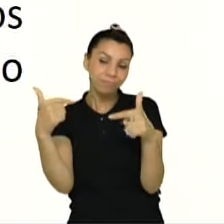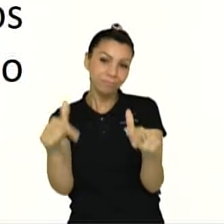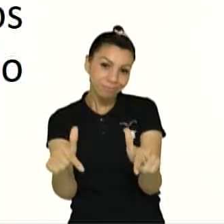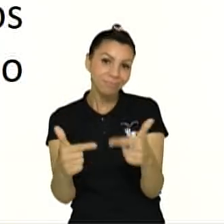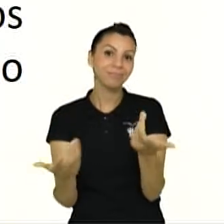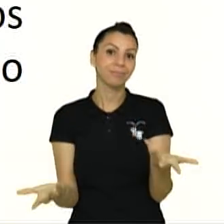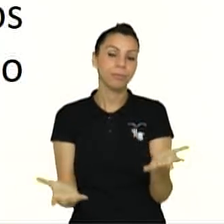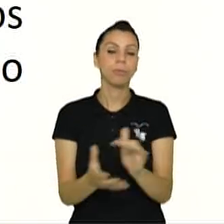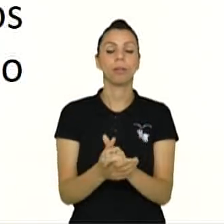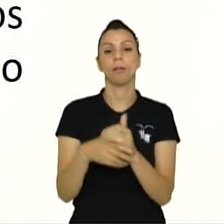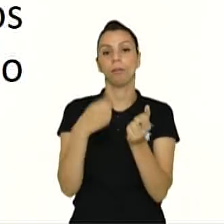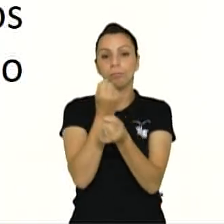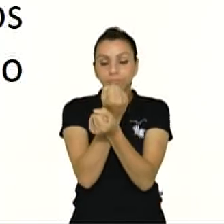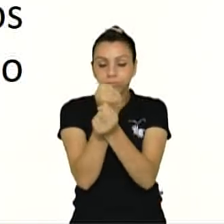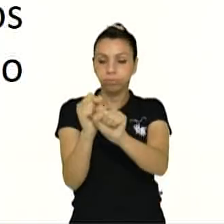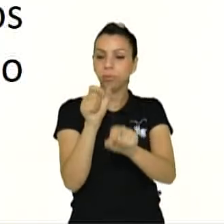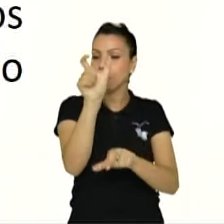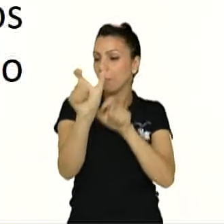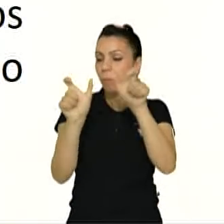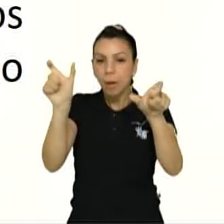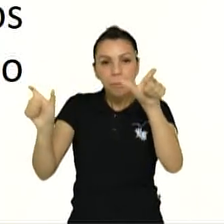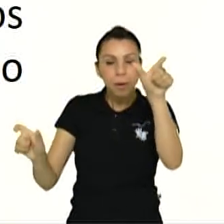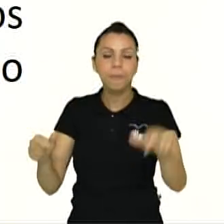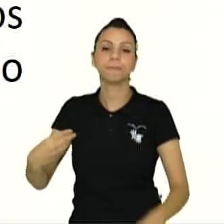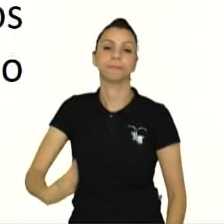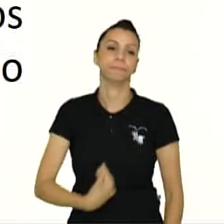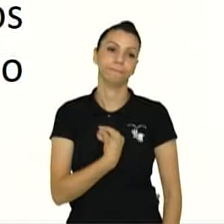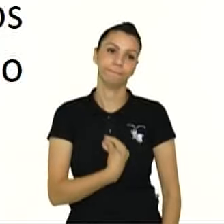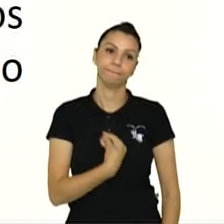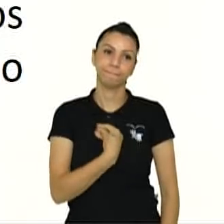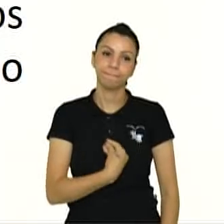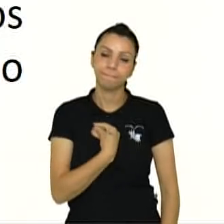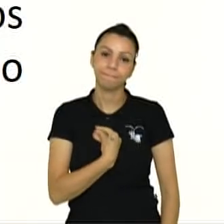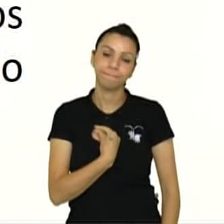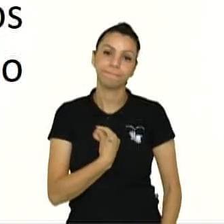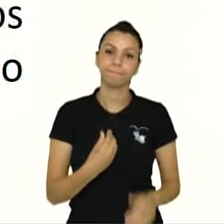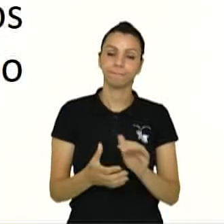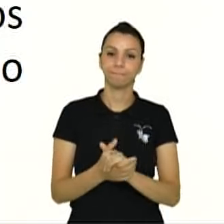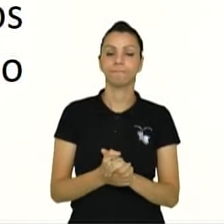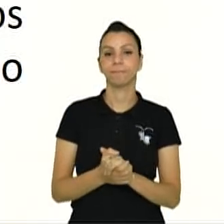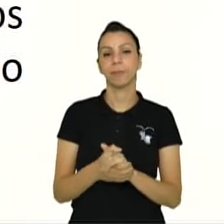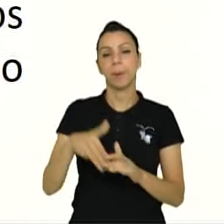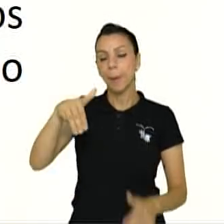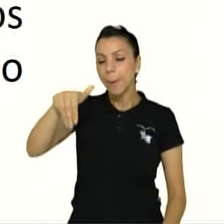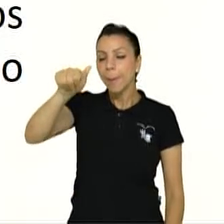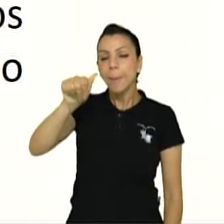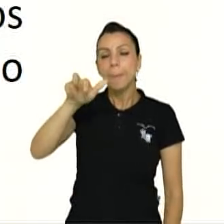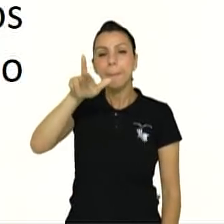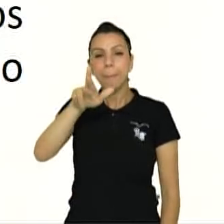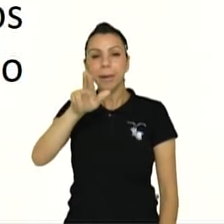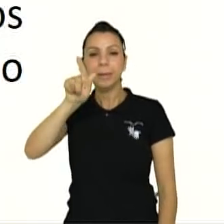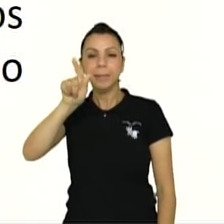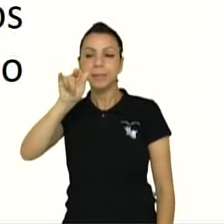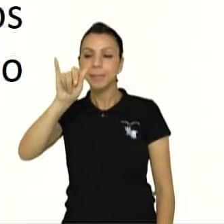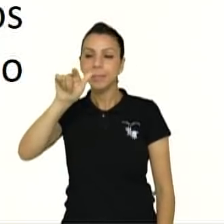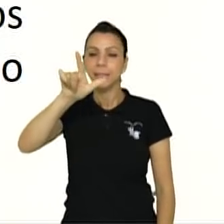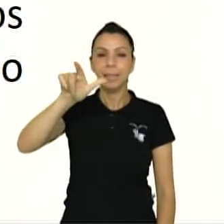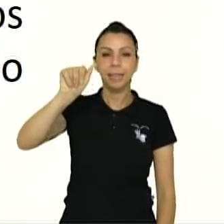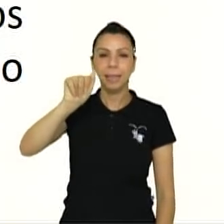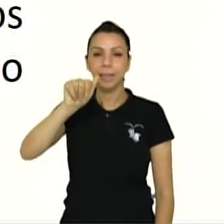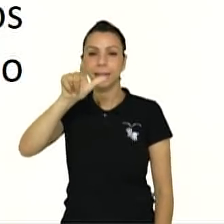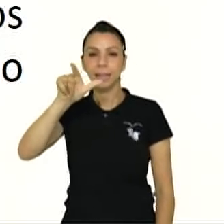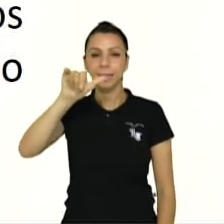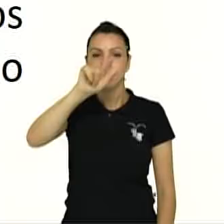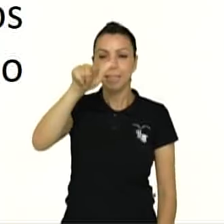dos libertos, dos recém-libertos, viviam o quê? Marginalizados. Quando eu falo marginalizados, estou dizendo o quê? Pessoa que